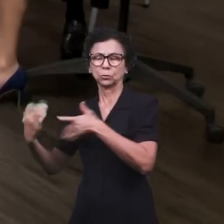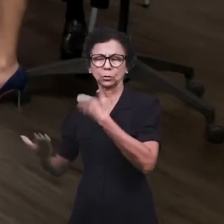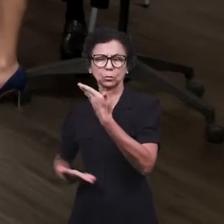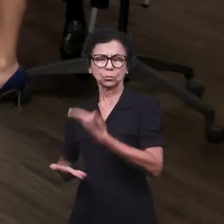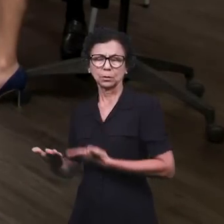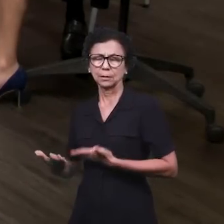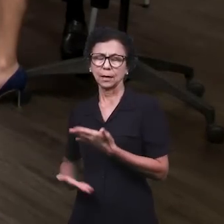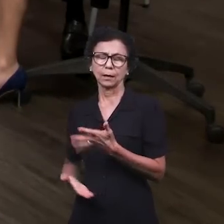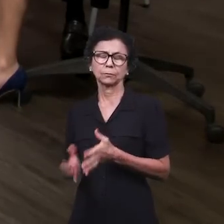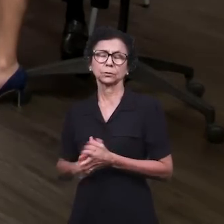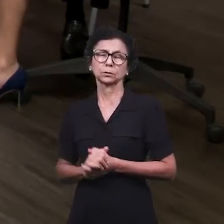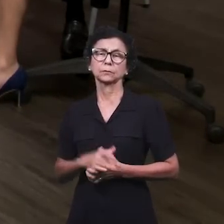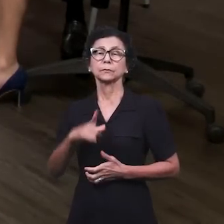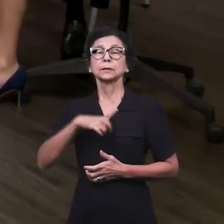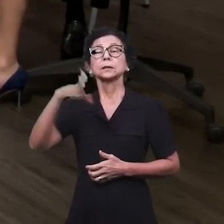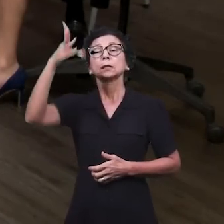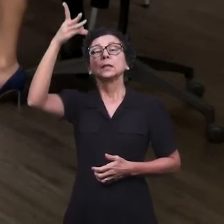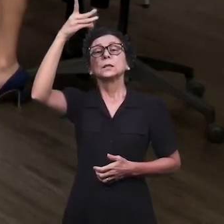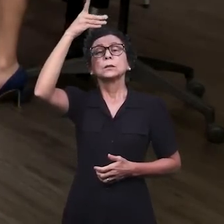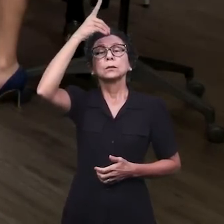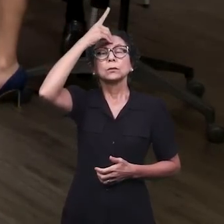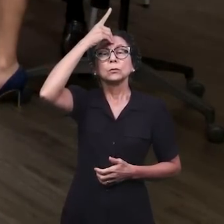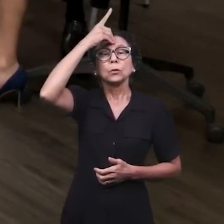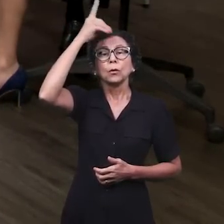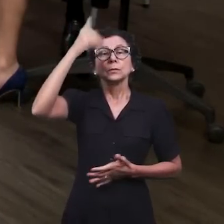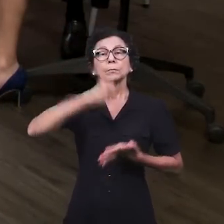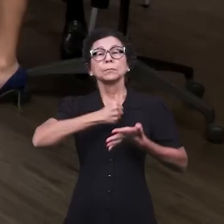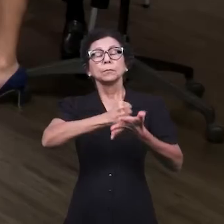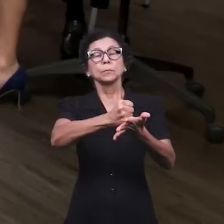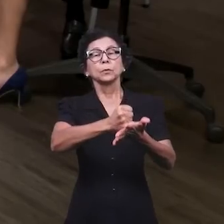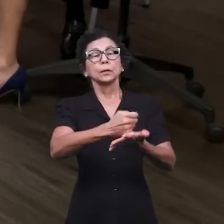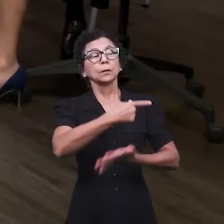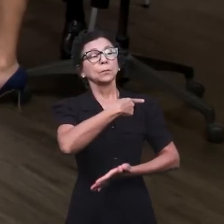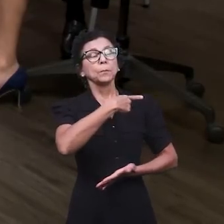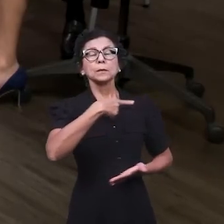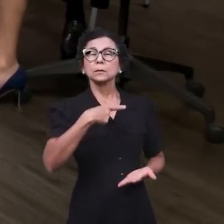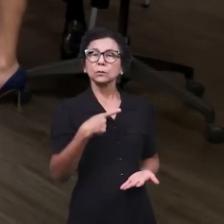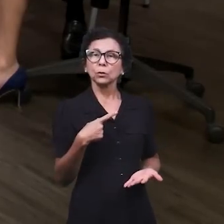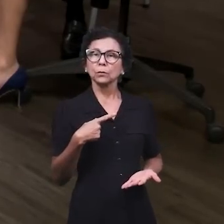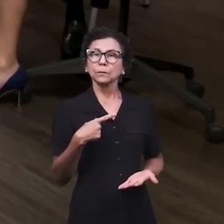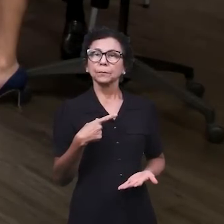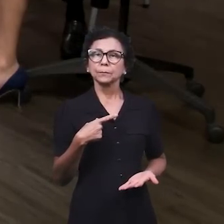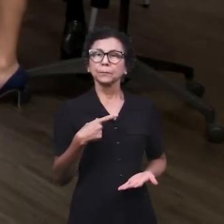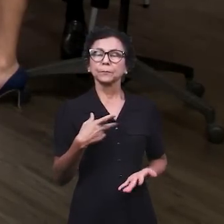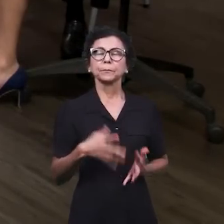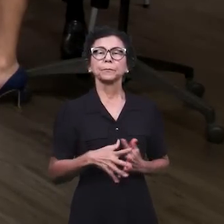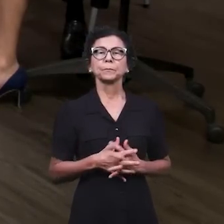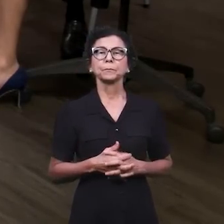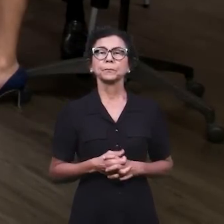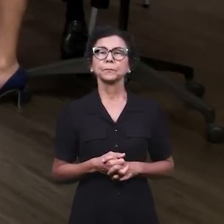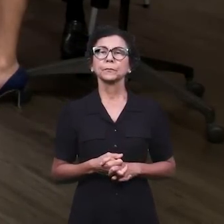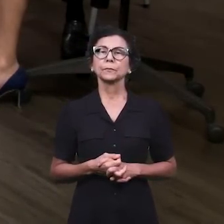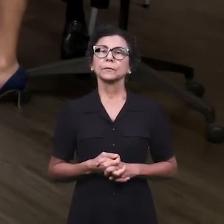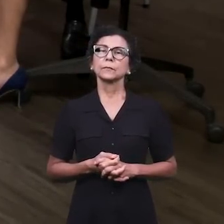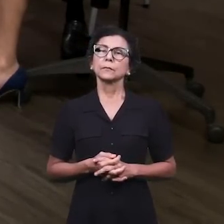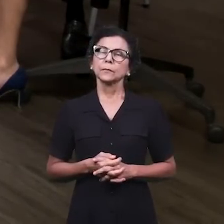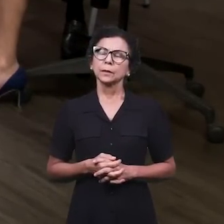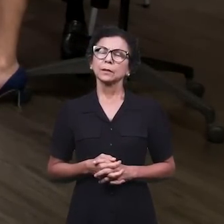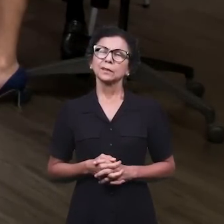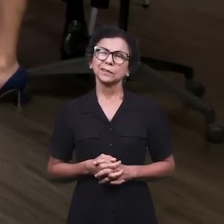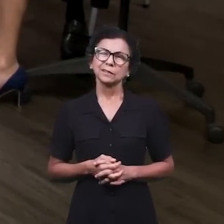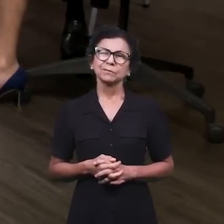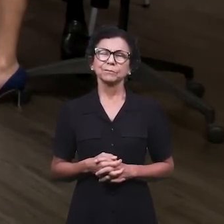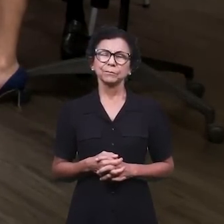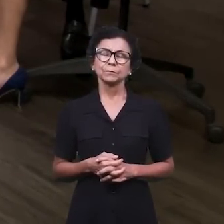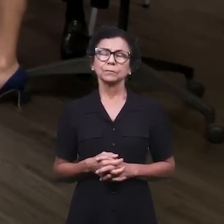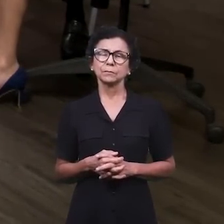alcançar o culto profético é o pastor. É bom pegar esse programa agora, porque nós estamos tendo ainda algumas dificuldades